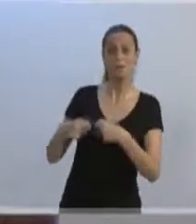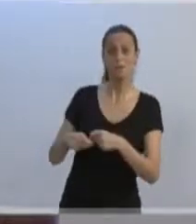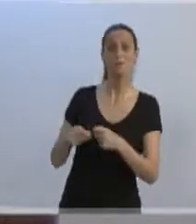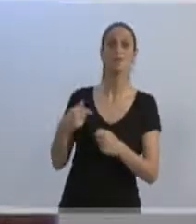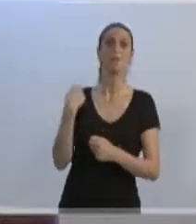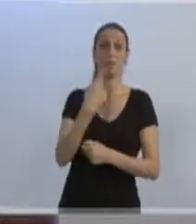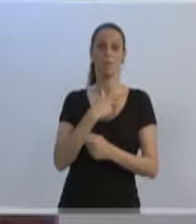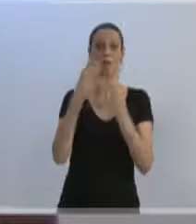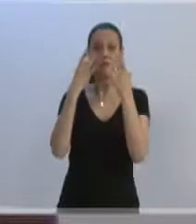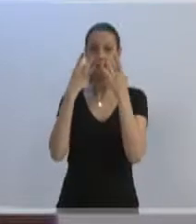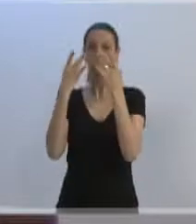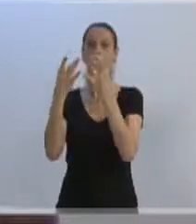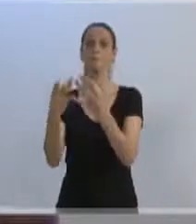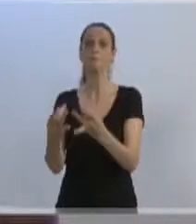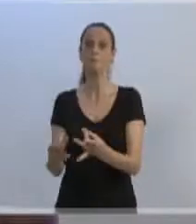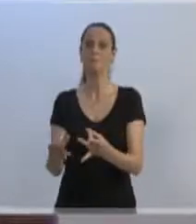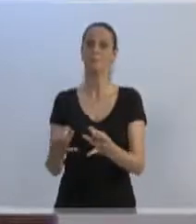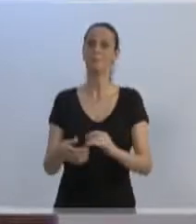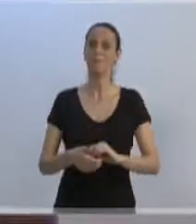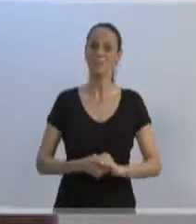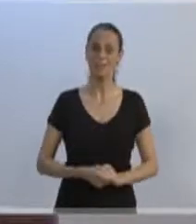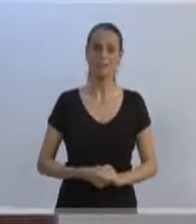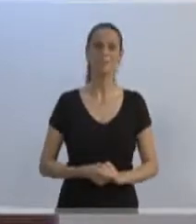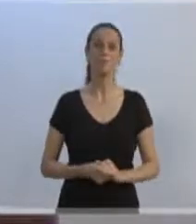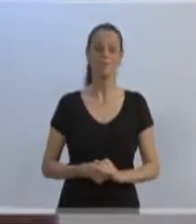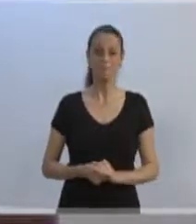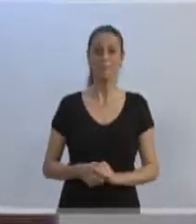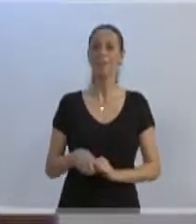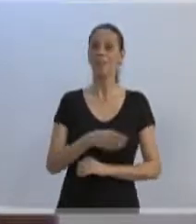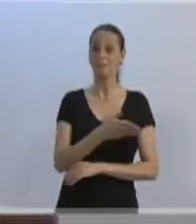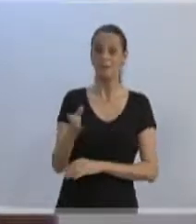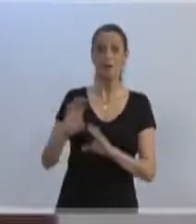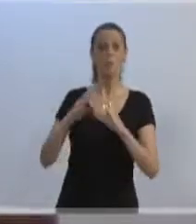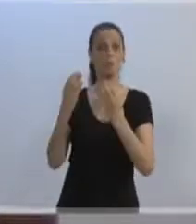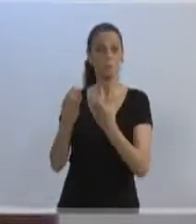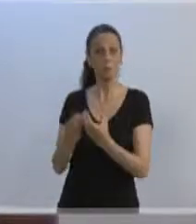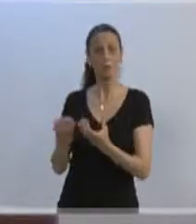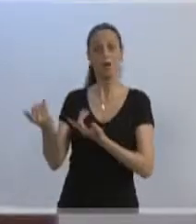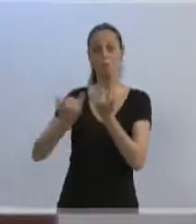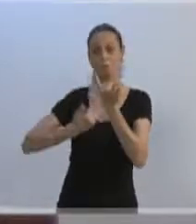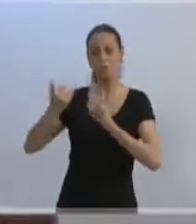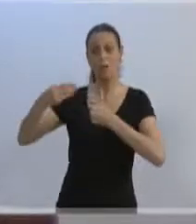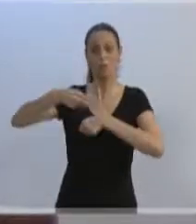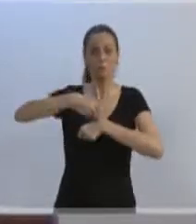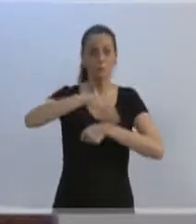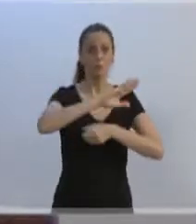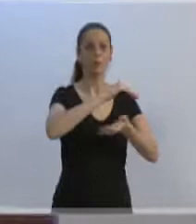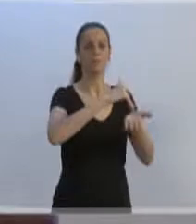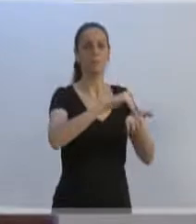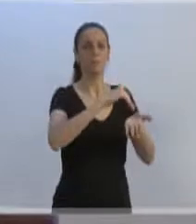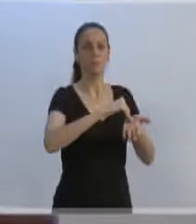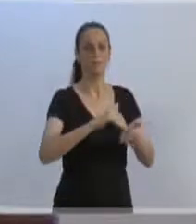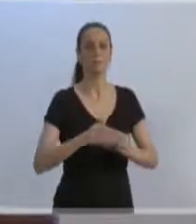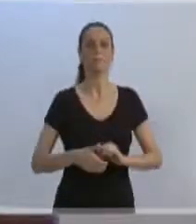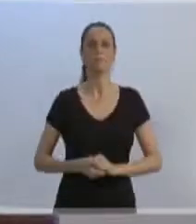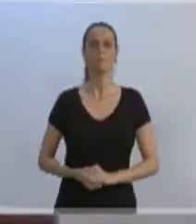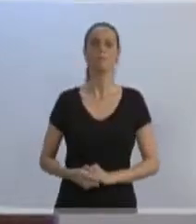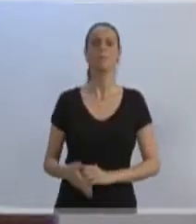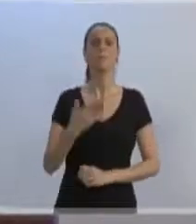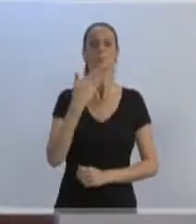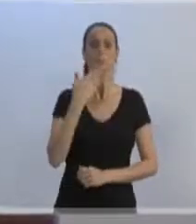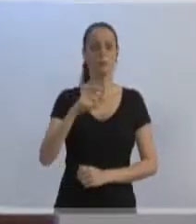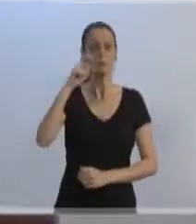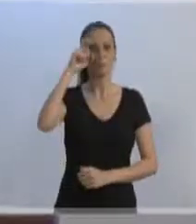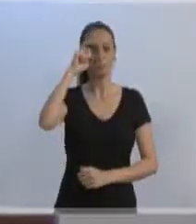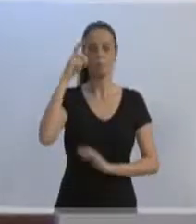e cobrar ouvir que a comunidade precisa e cobrar da secretaria para que possa ser atendido gostaria nosso parceiro ari